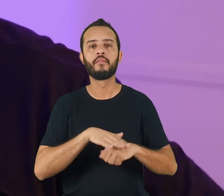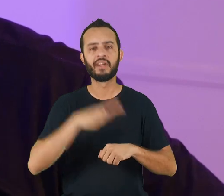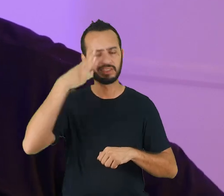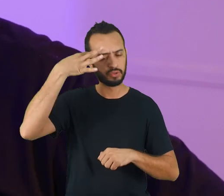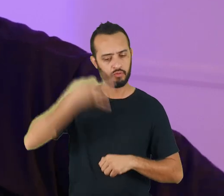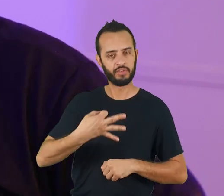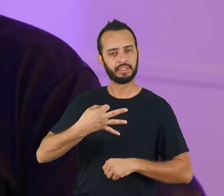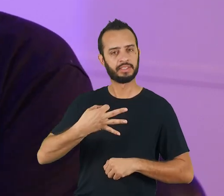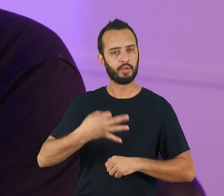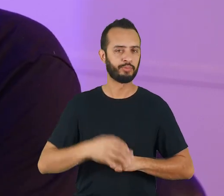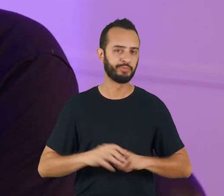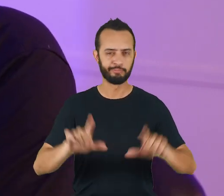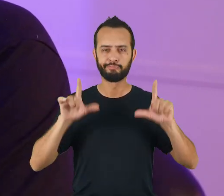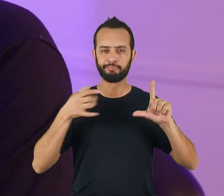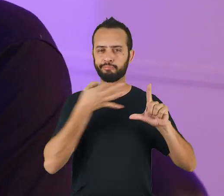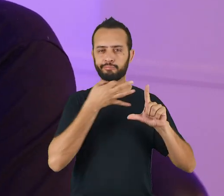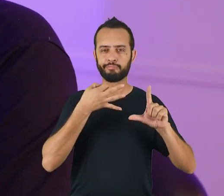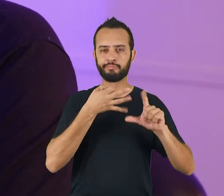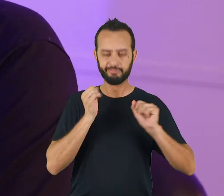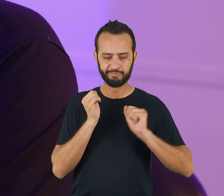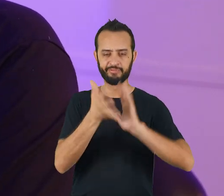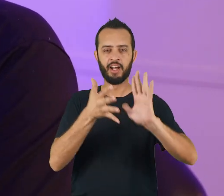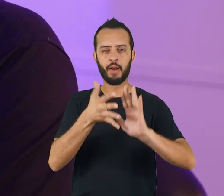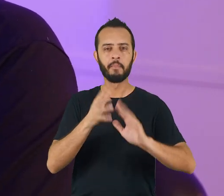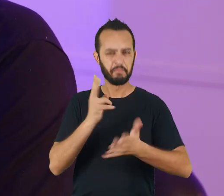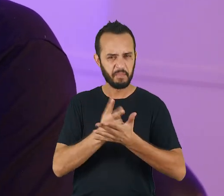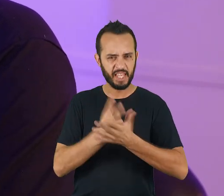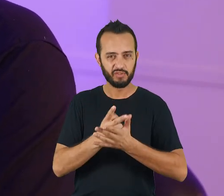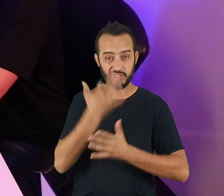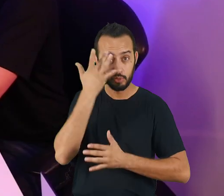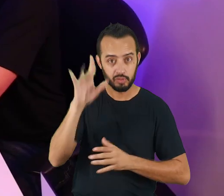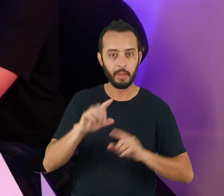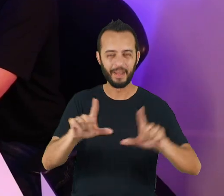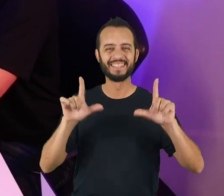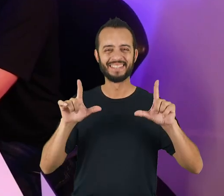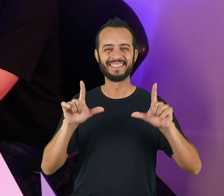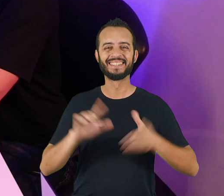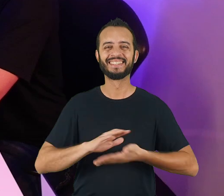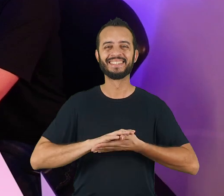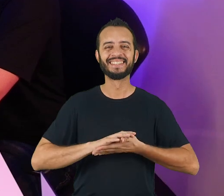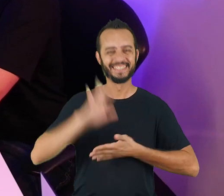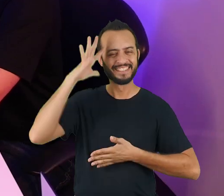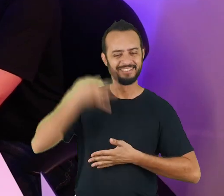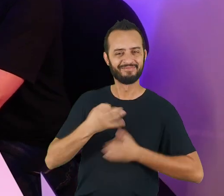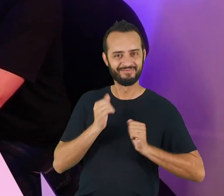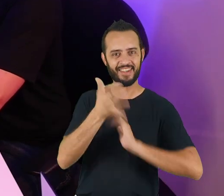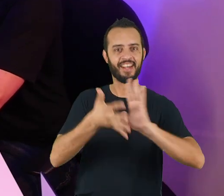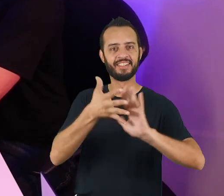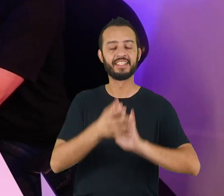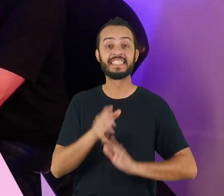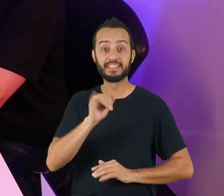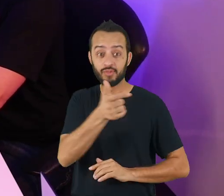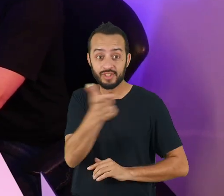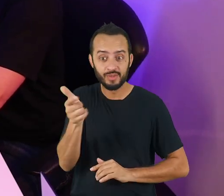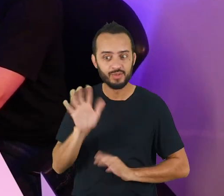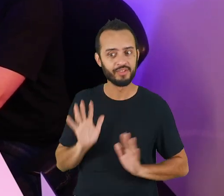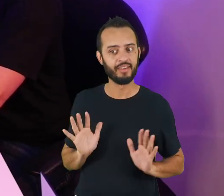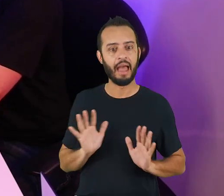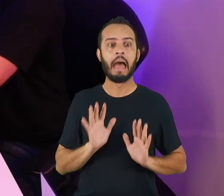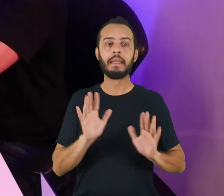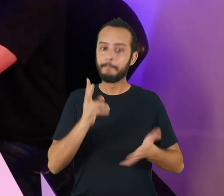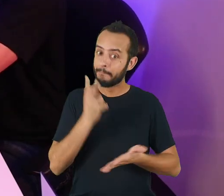convicção mesmo que você não tiver mas fale com convicção se você não tiver